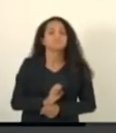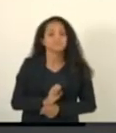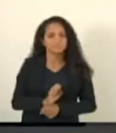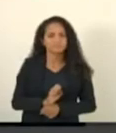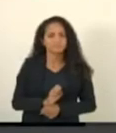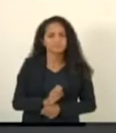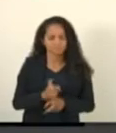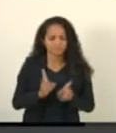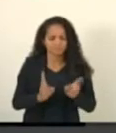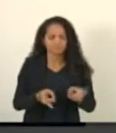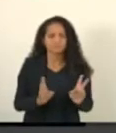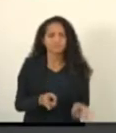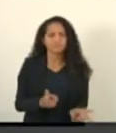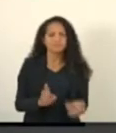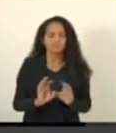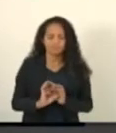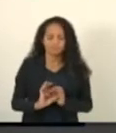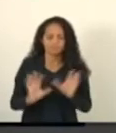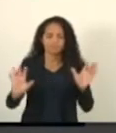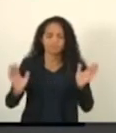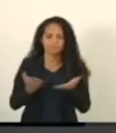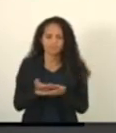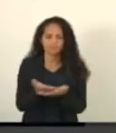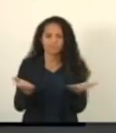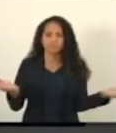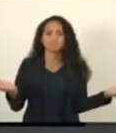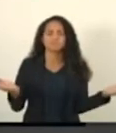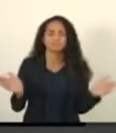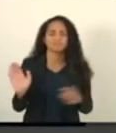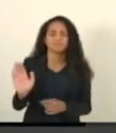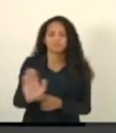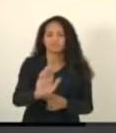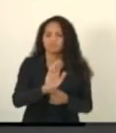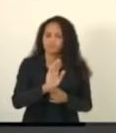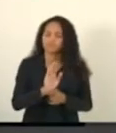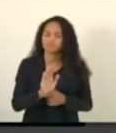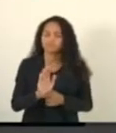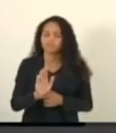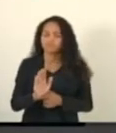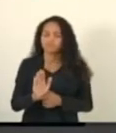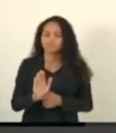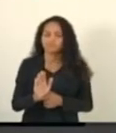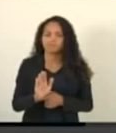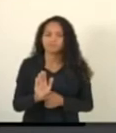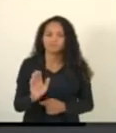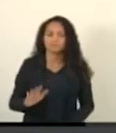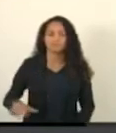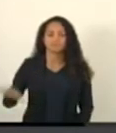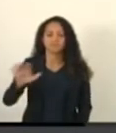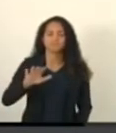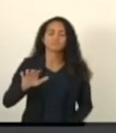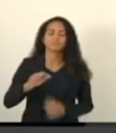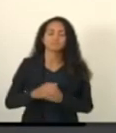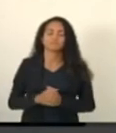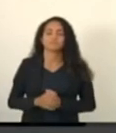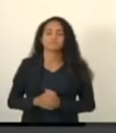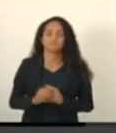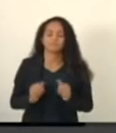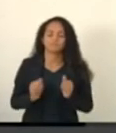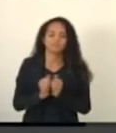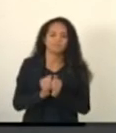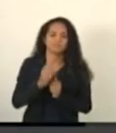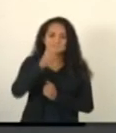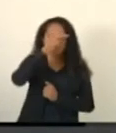estamos sempre à disposição para ajudar o povo iuense, juntamente